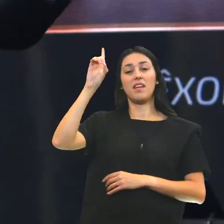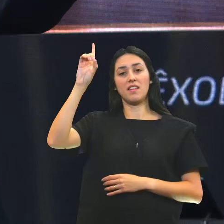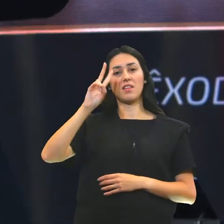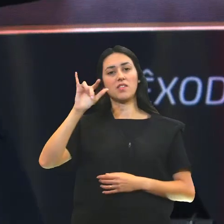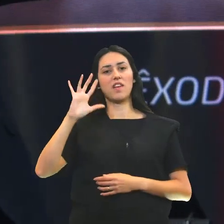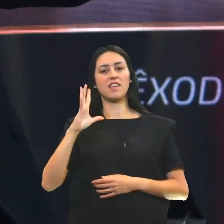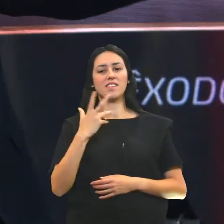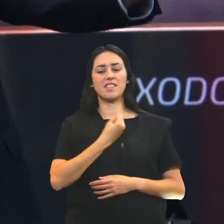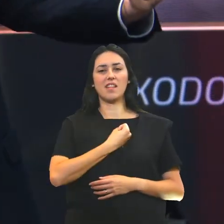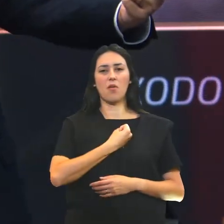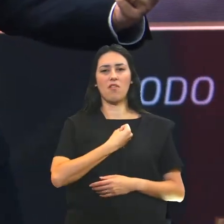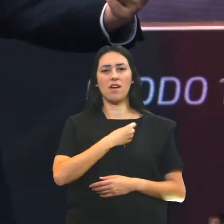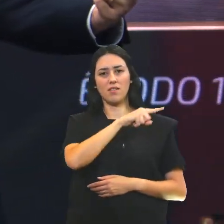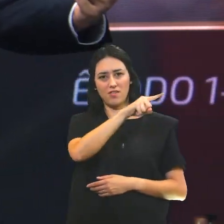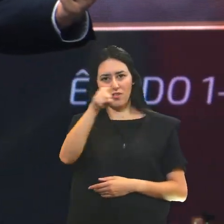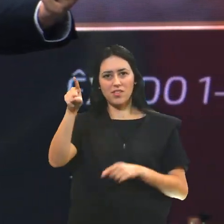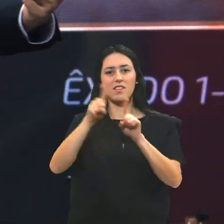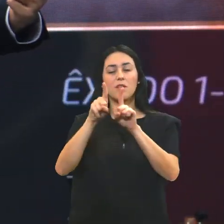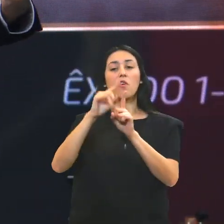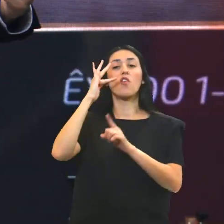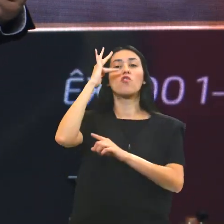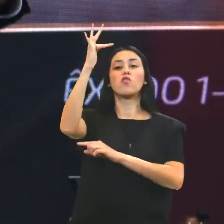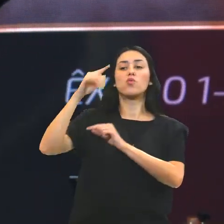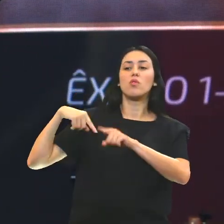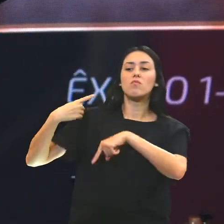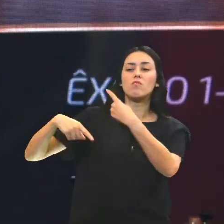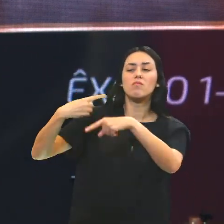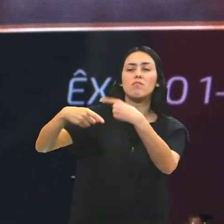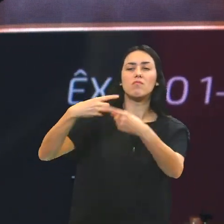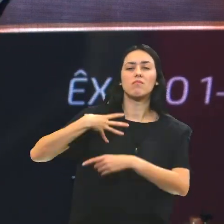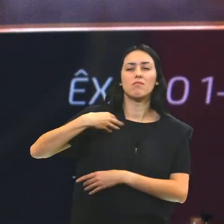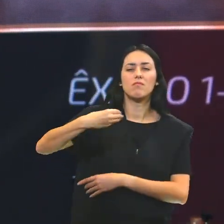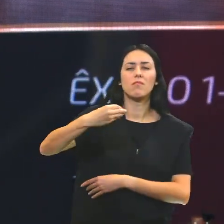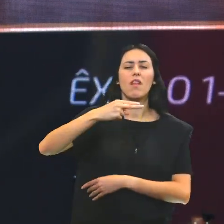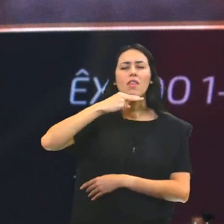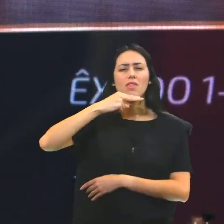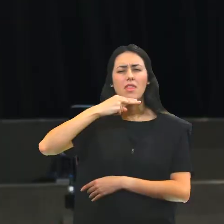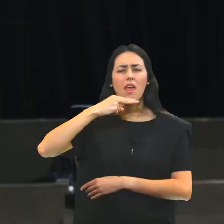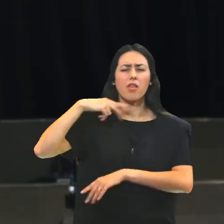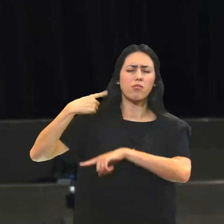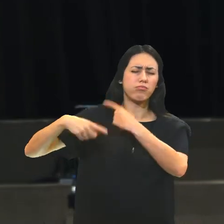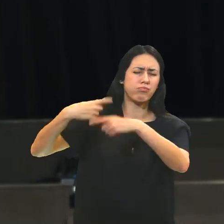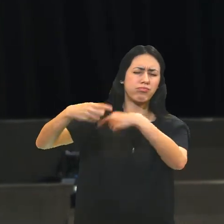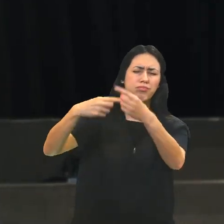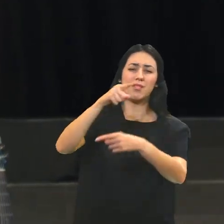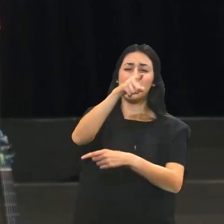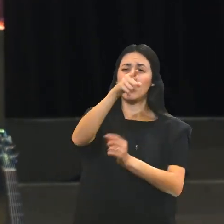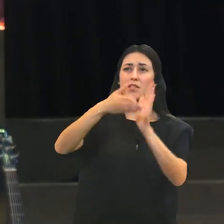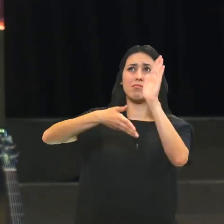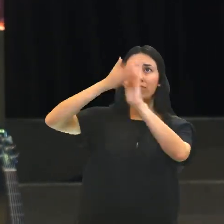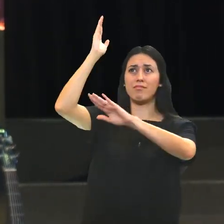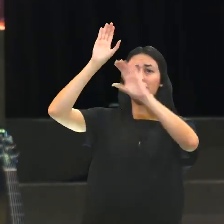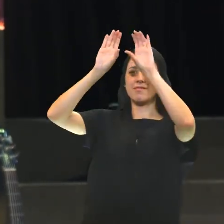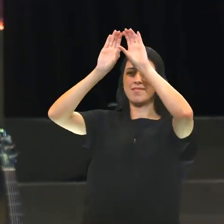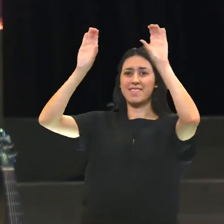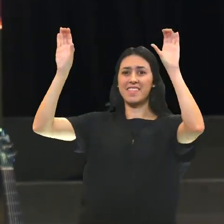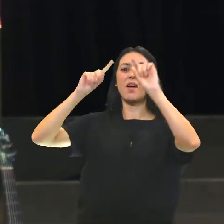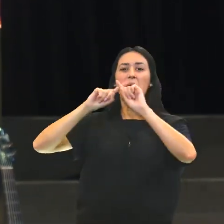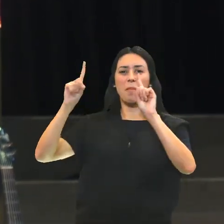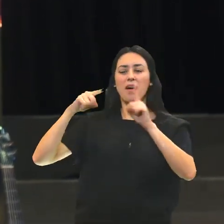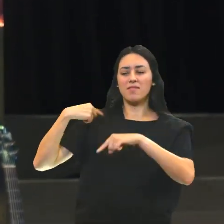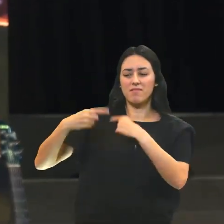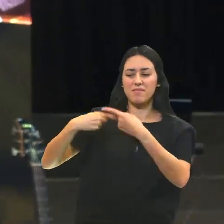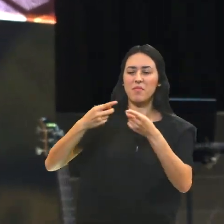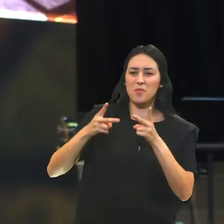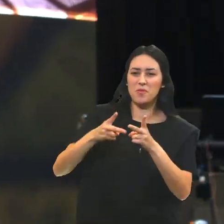mas as futuras gerações que virão. Neto, bisneto, tataraneto. Você vai embora para o céu e a bênção de Deus vai continuar. Sabe